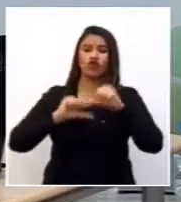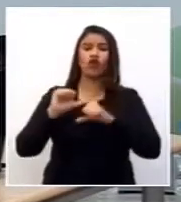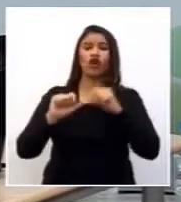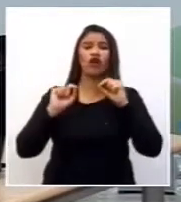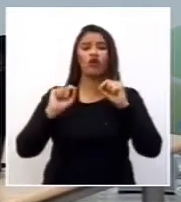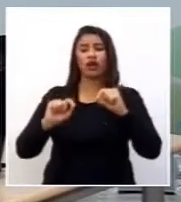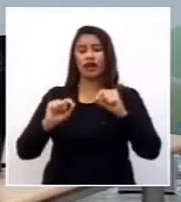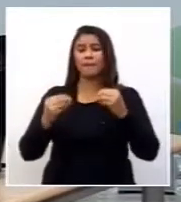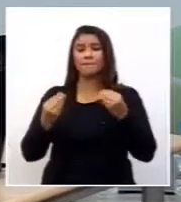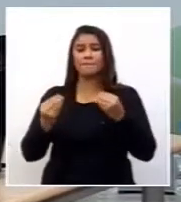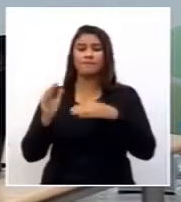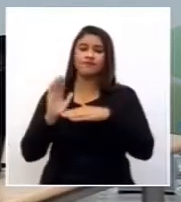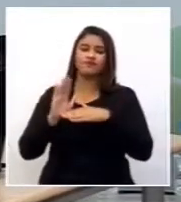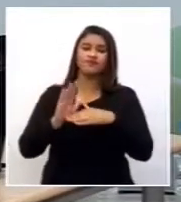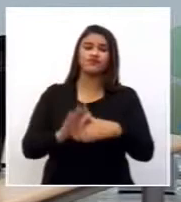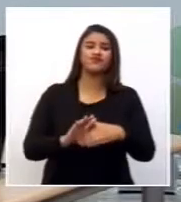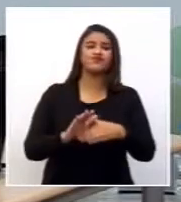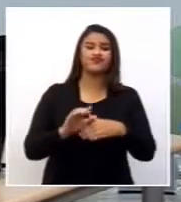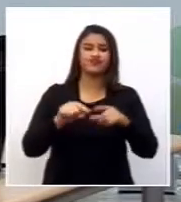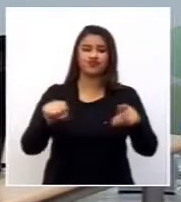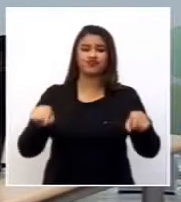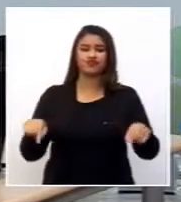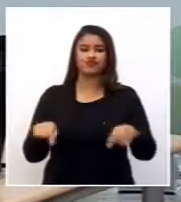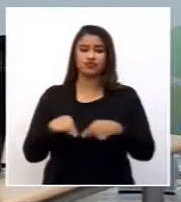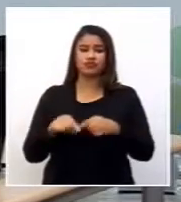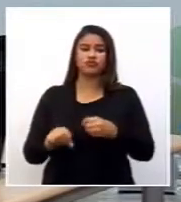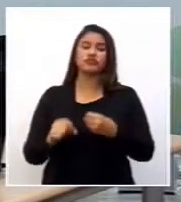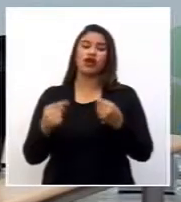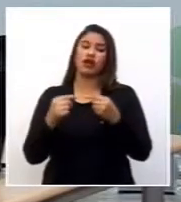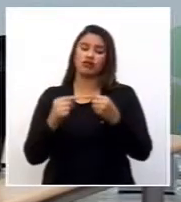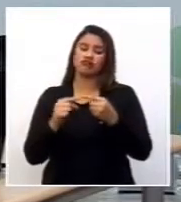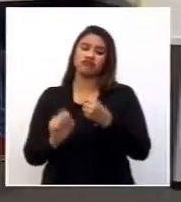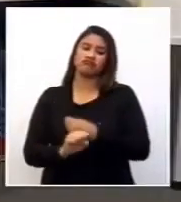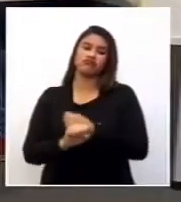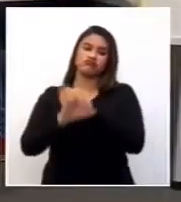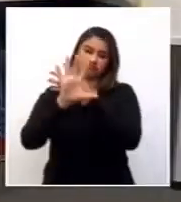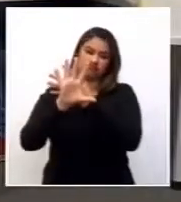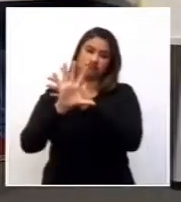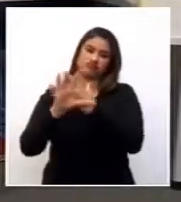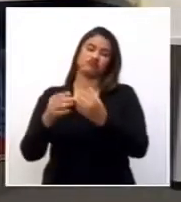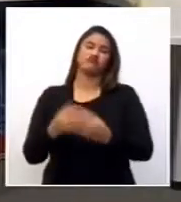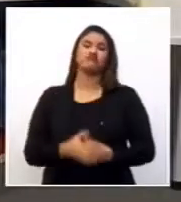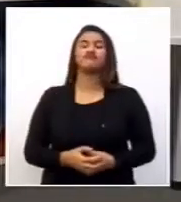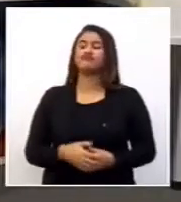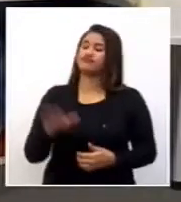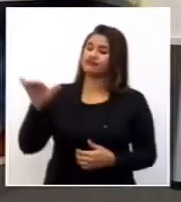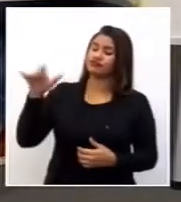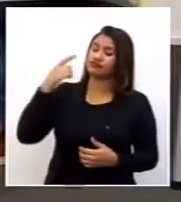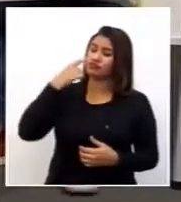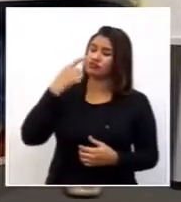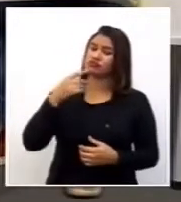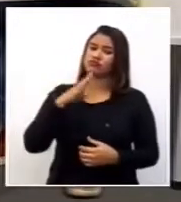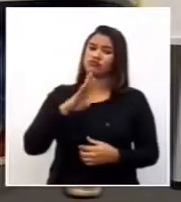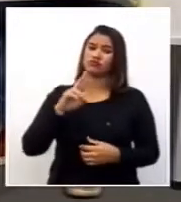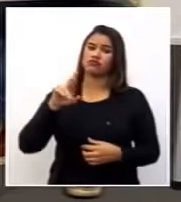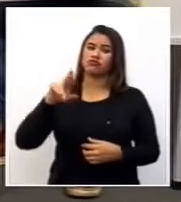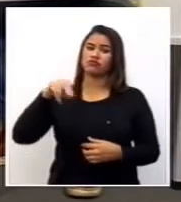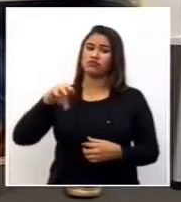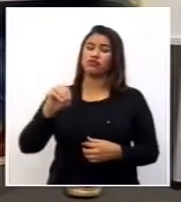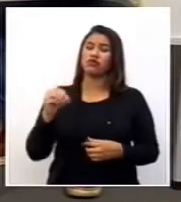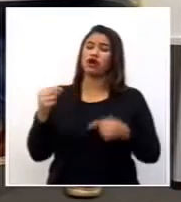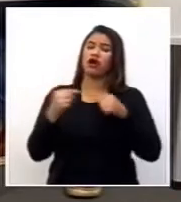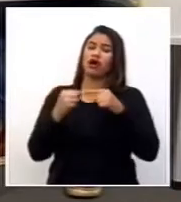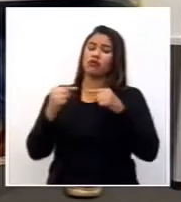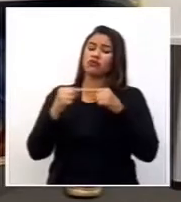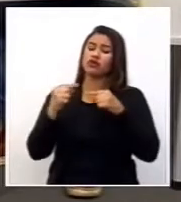esse ambiente, principalmente em um ambiente remoto. Né? Então você pode ver que aí, né, o Bruno, que você destacou, depende da importância, né,